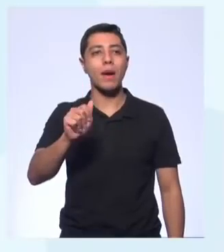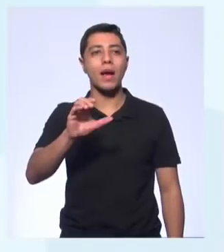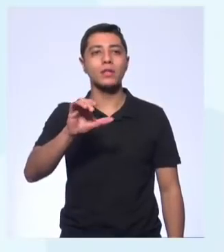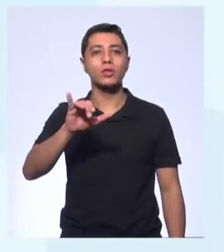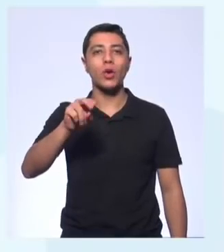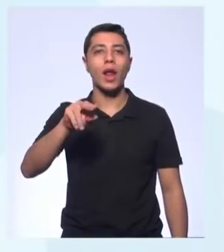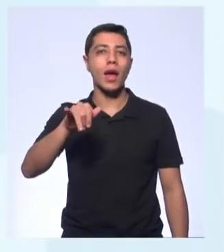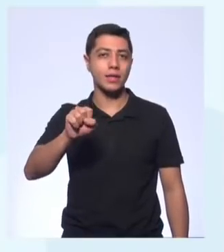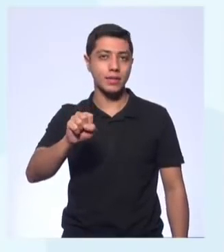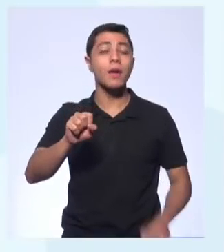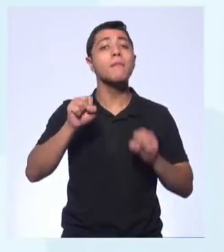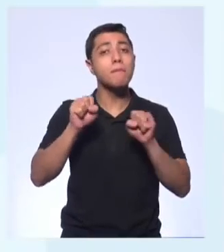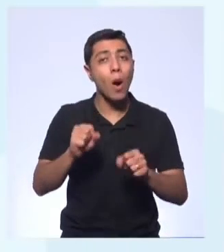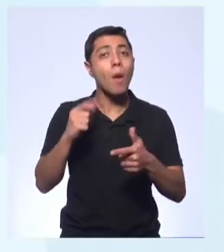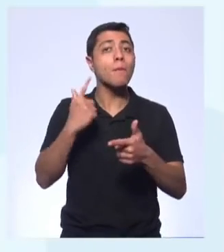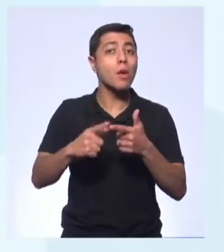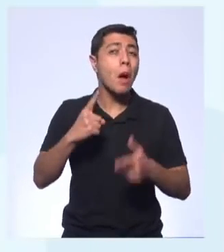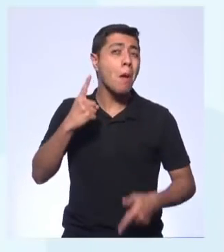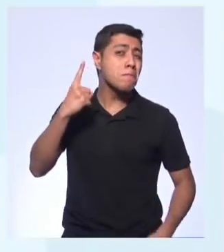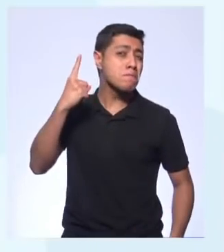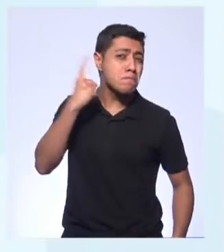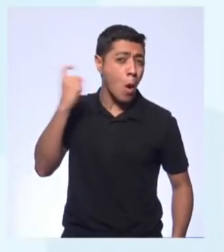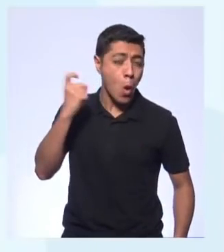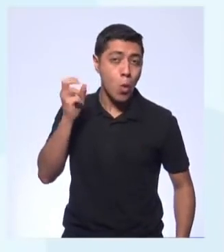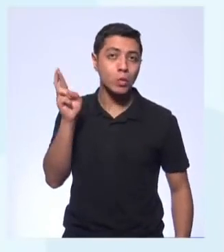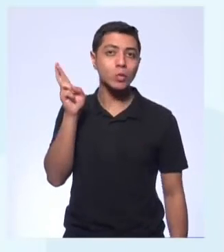lesões na lombar, então, a gente tem